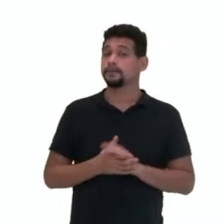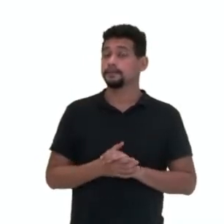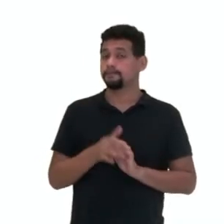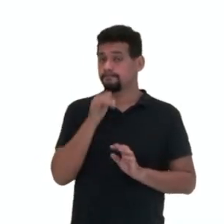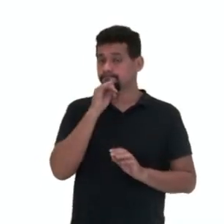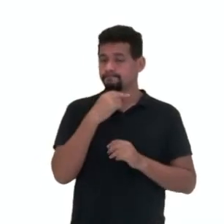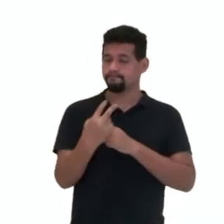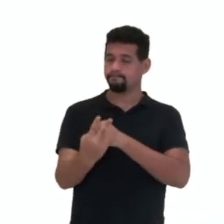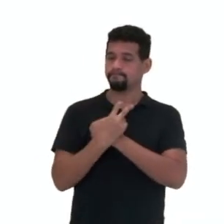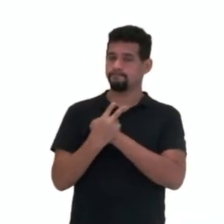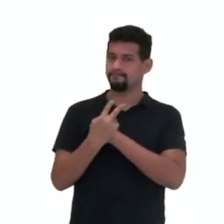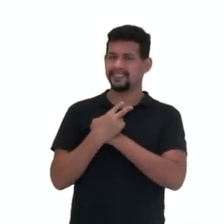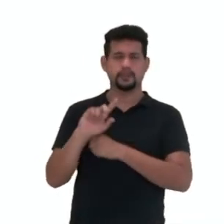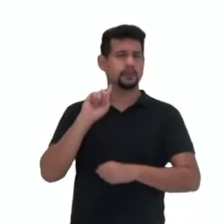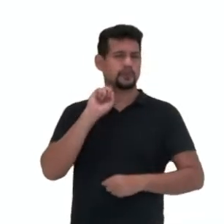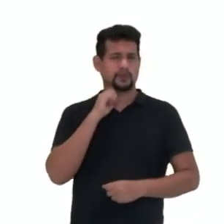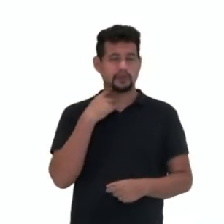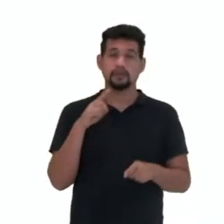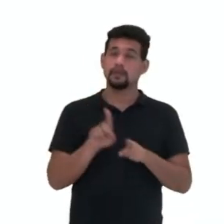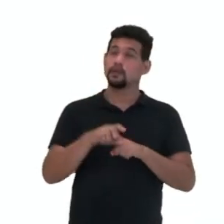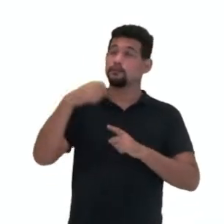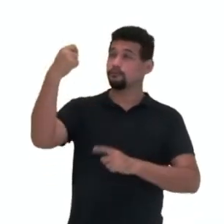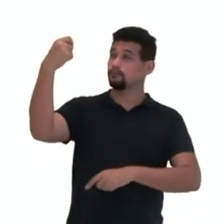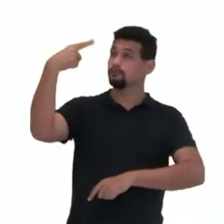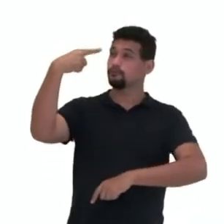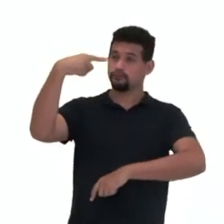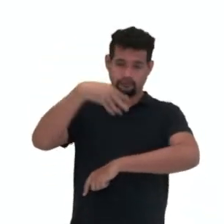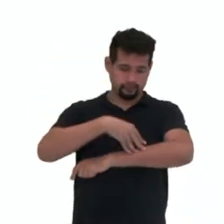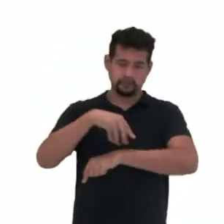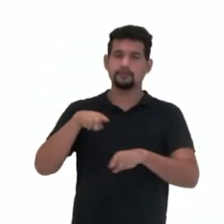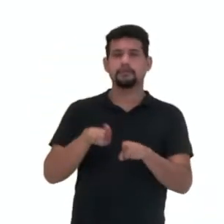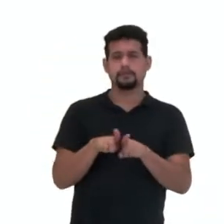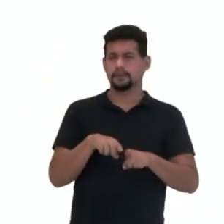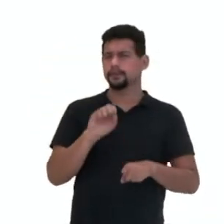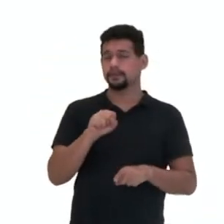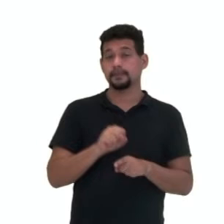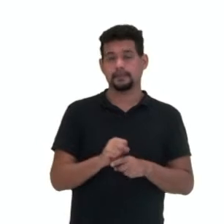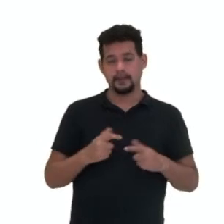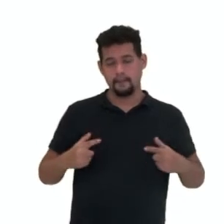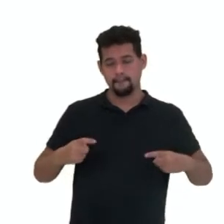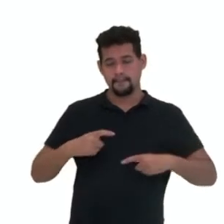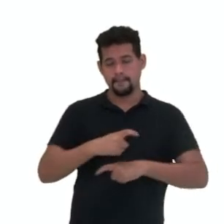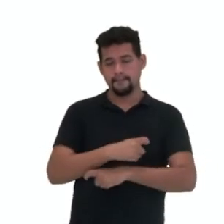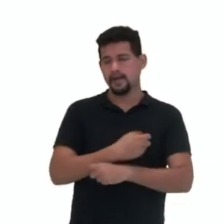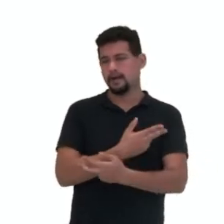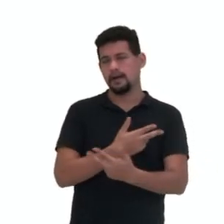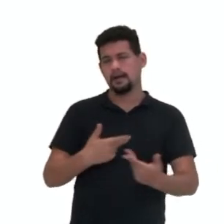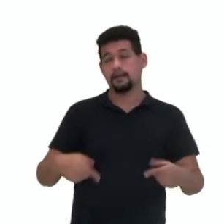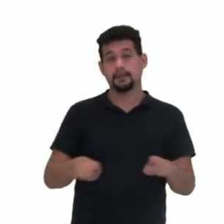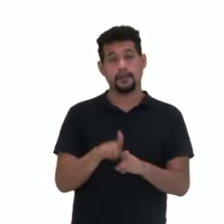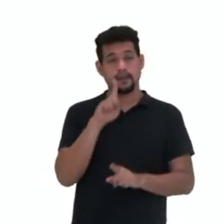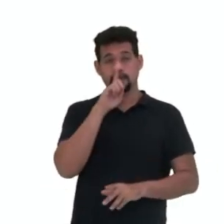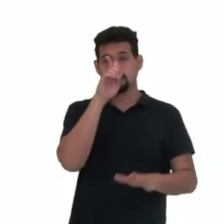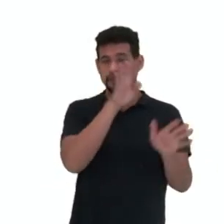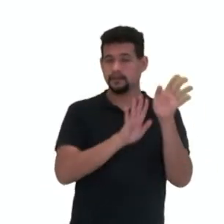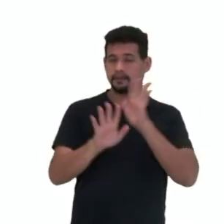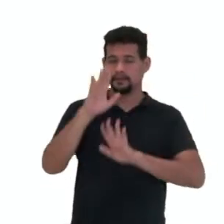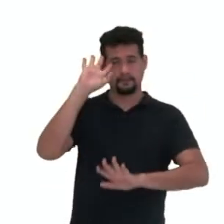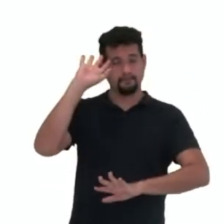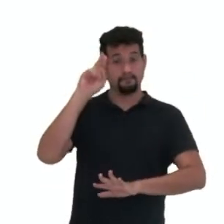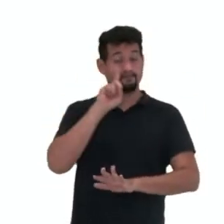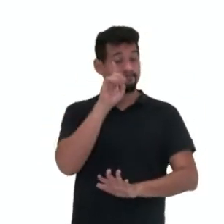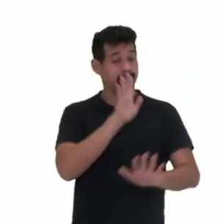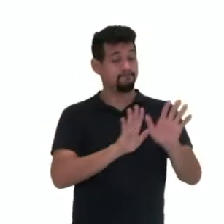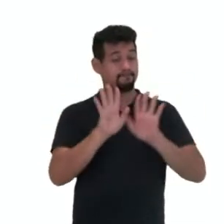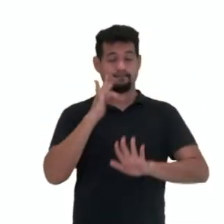nos protege das impurezas, dos raios de sol, contra a invasão das bactérias e outros riscos ambientais que podem ser